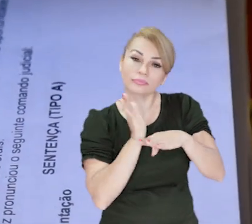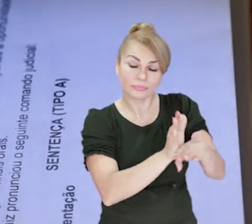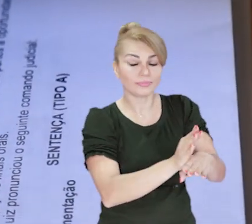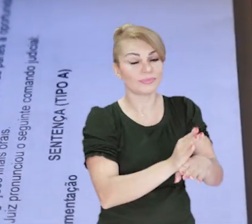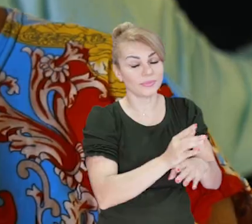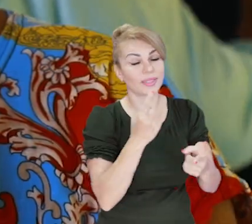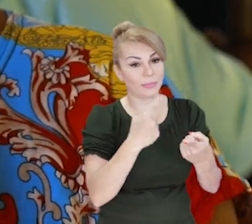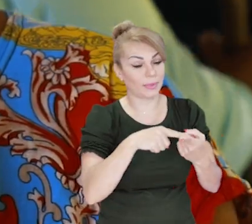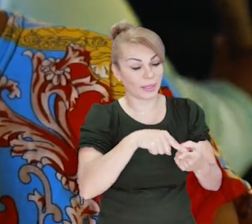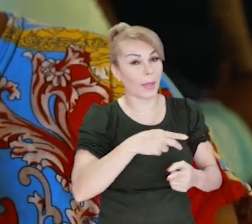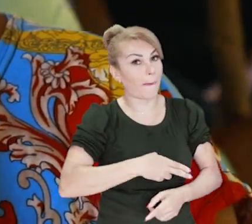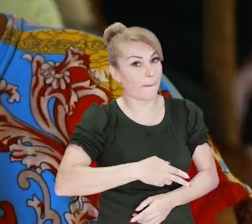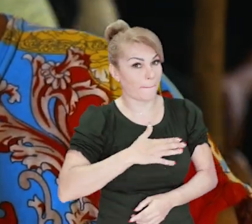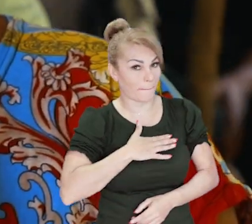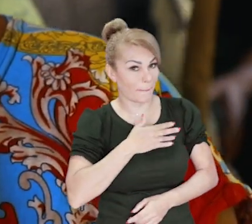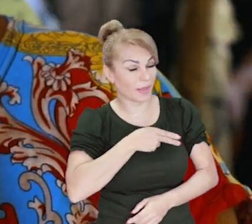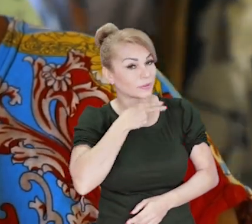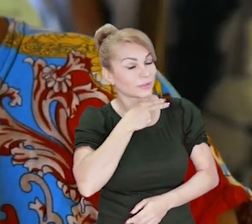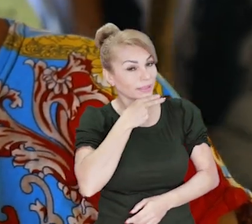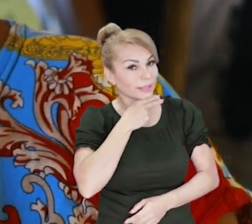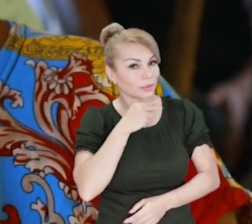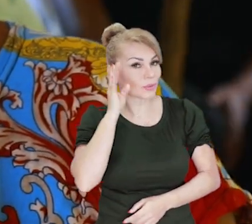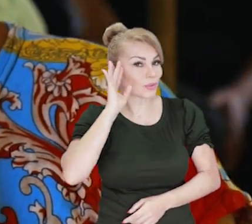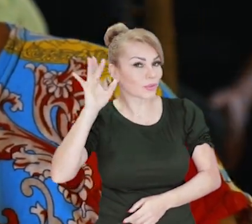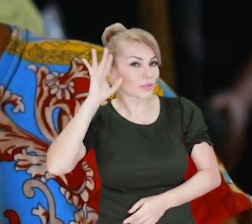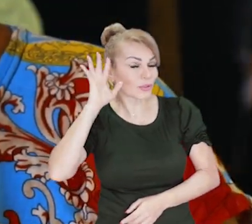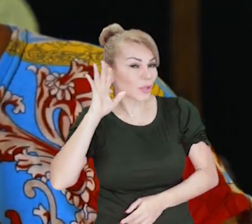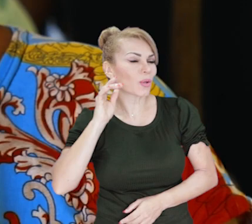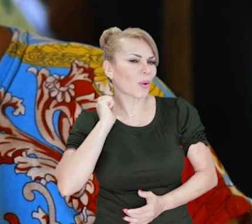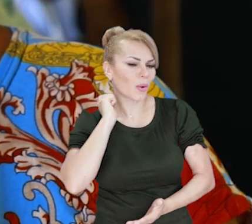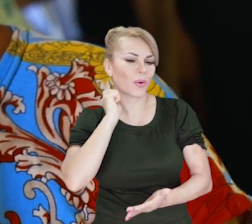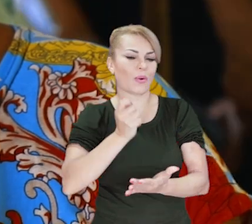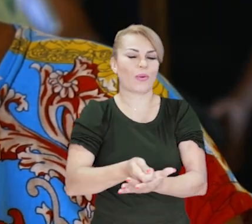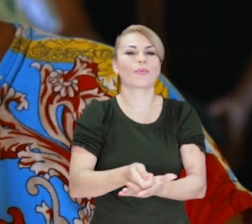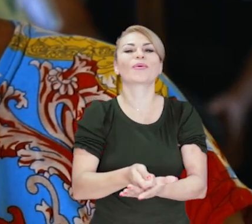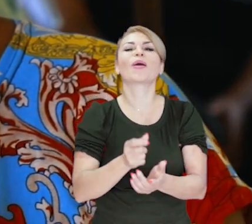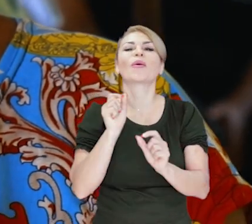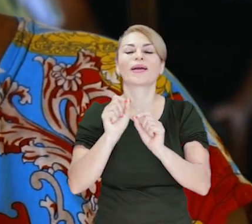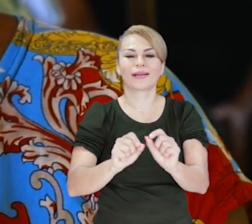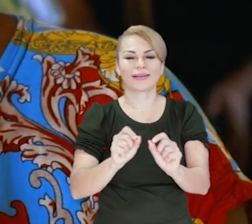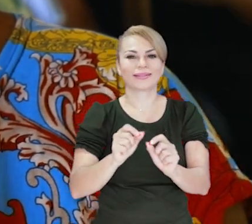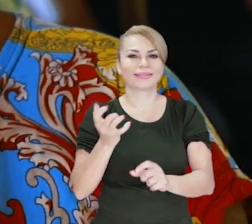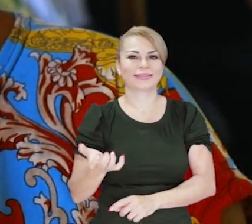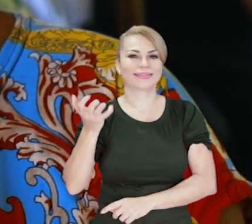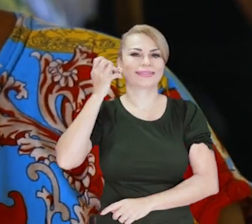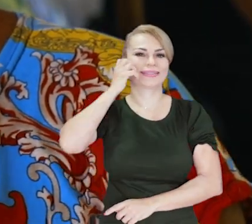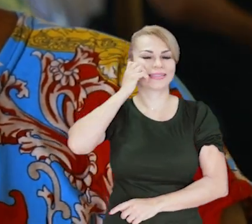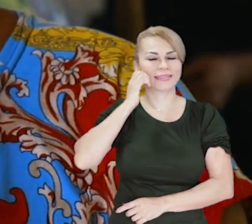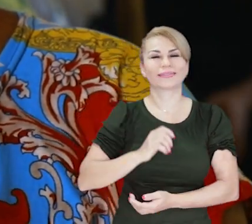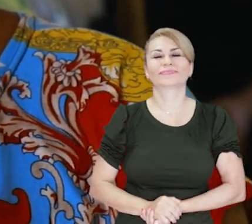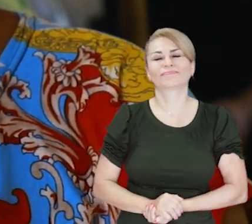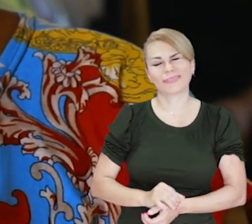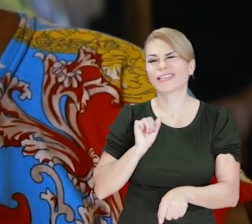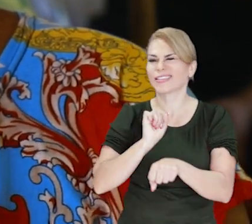é ter um celular. Dizia, não, meu filho, Deus vai abrir as portas do teu benefício, aí um dia tu vai ter um telefone.